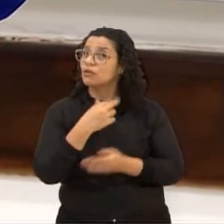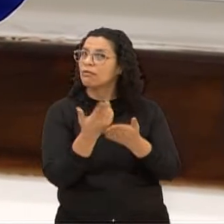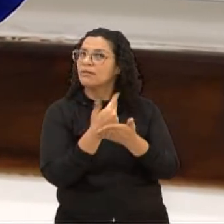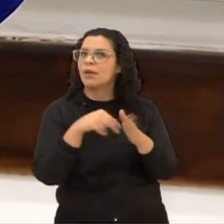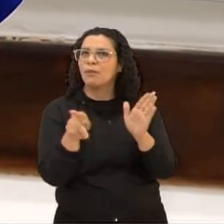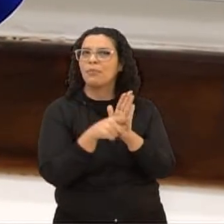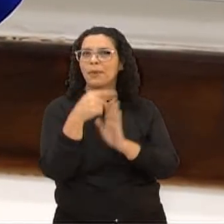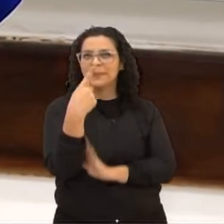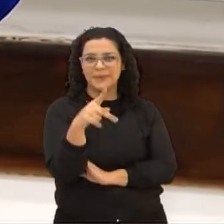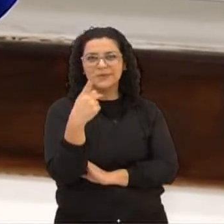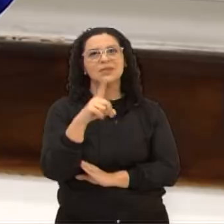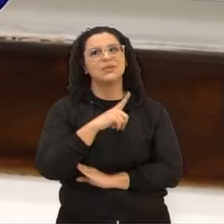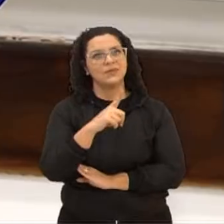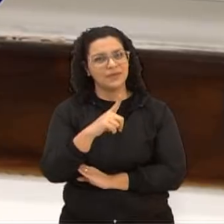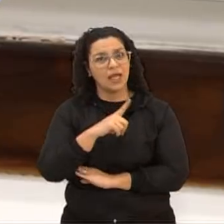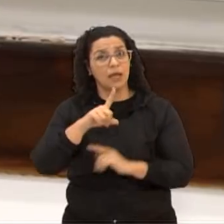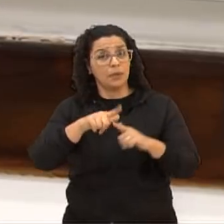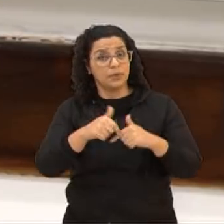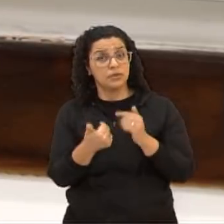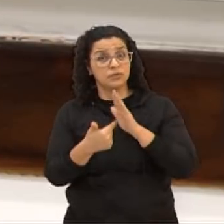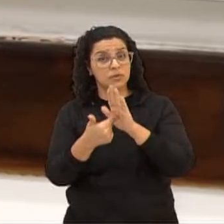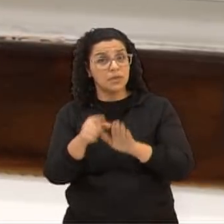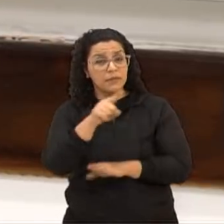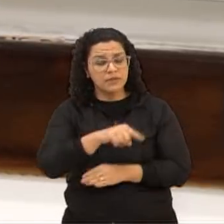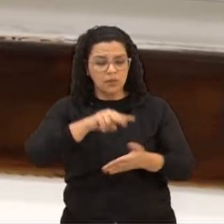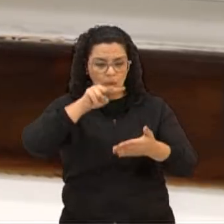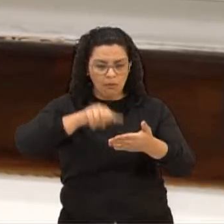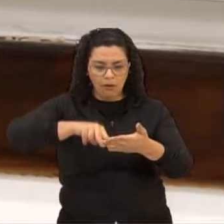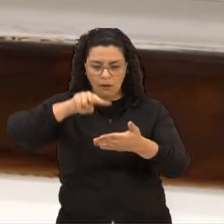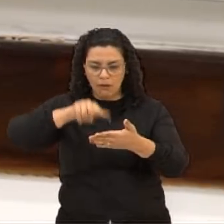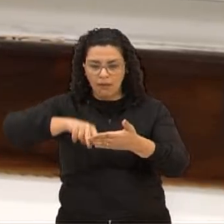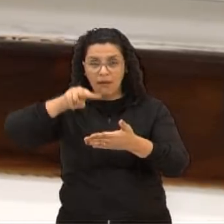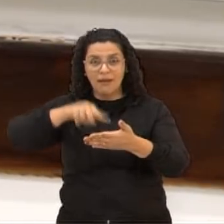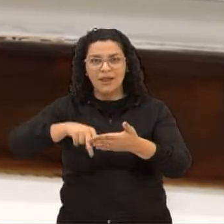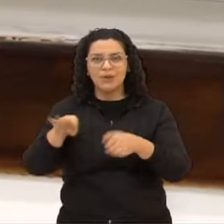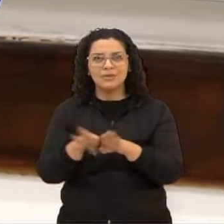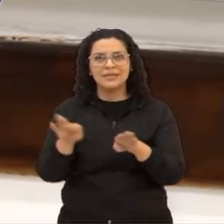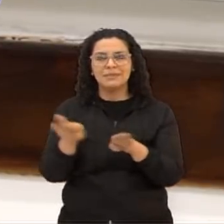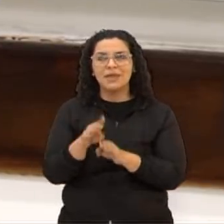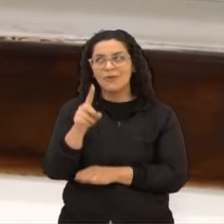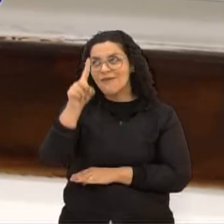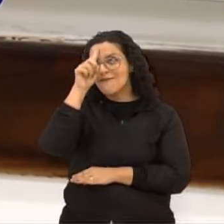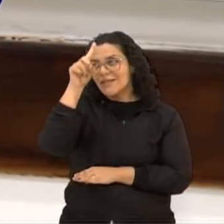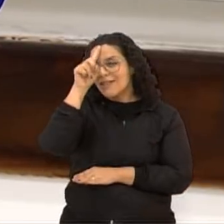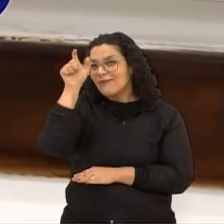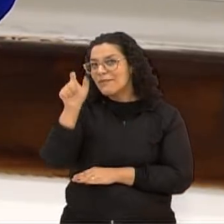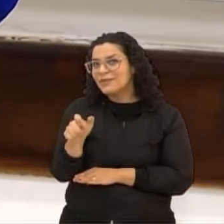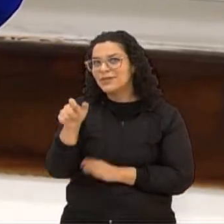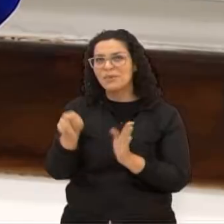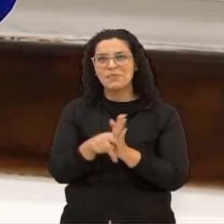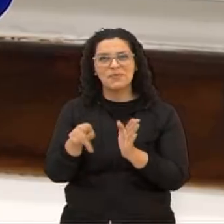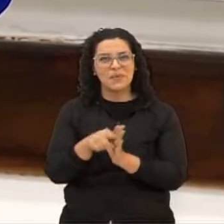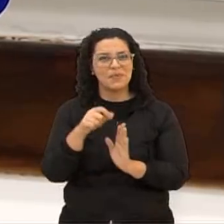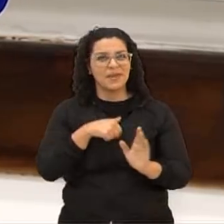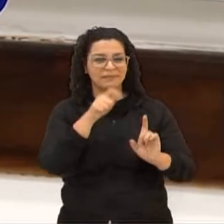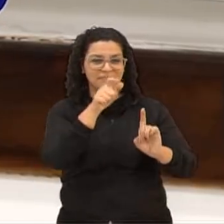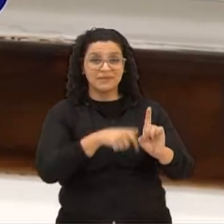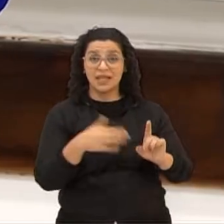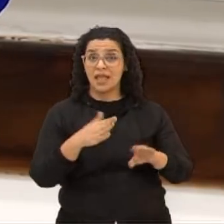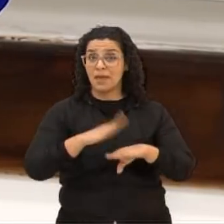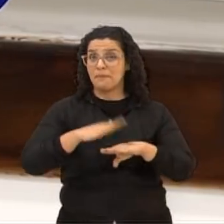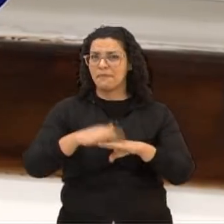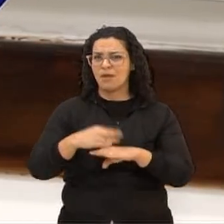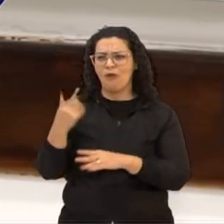legal? Mas assim, eu mostrando para vocês, de tanto eu ler as revistinhas, eu acabava criando os meus próprios personagens. Então isso aqui é uma relíquia